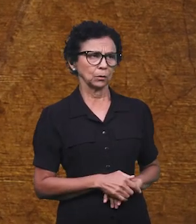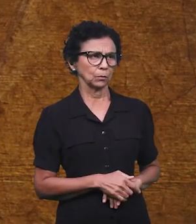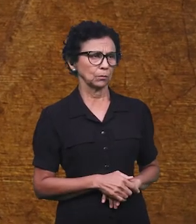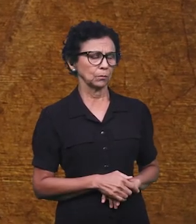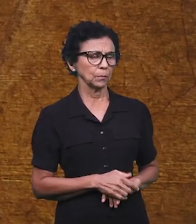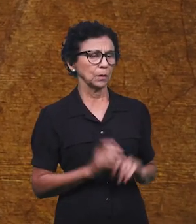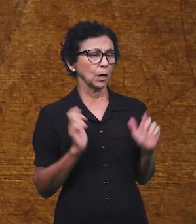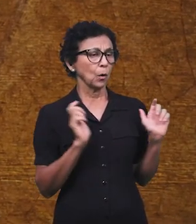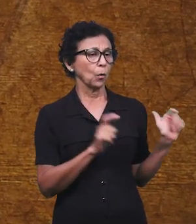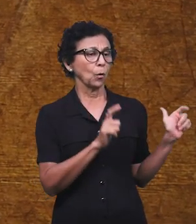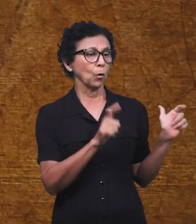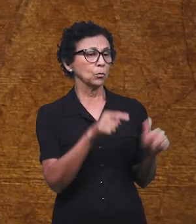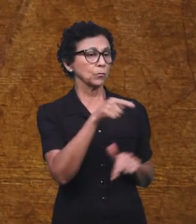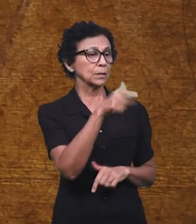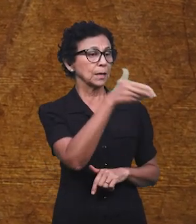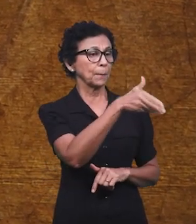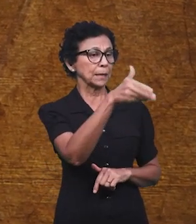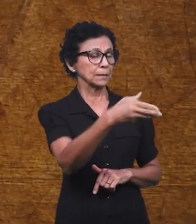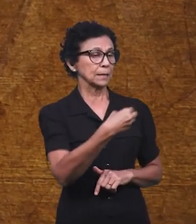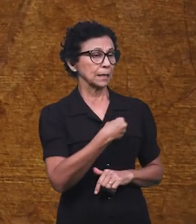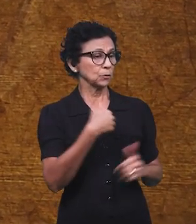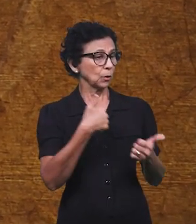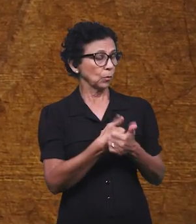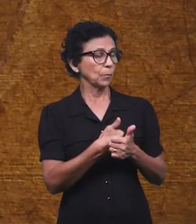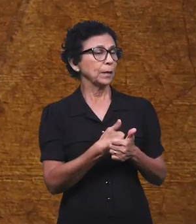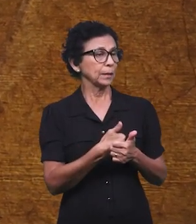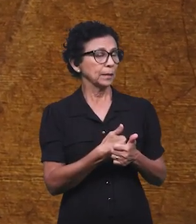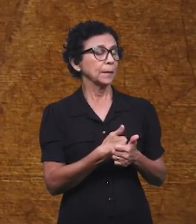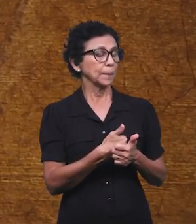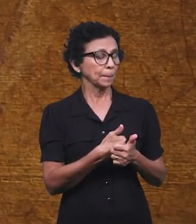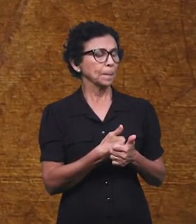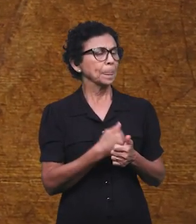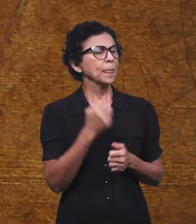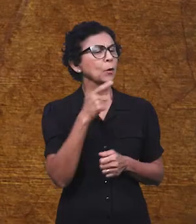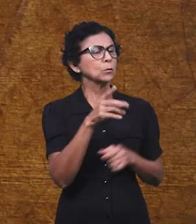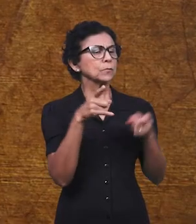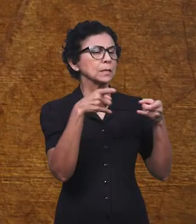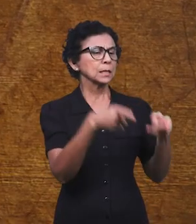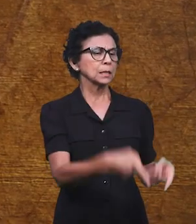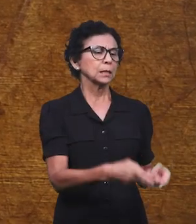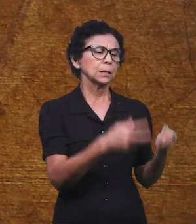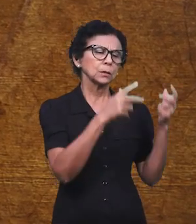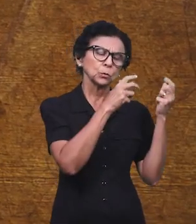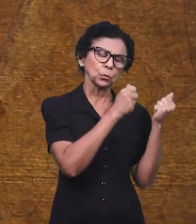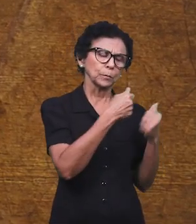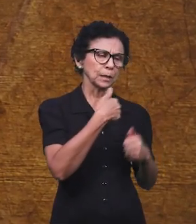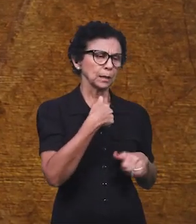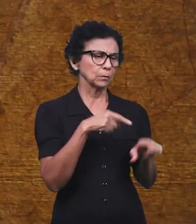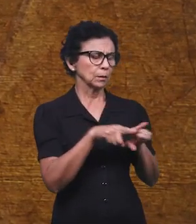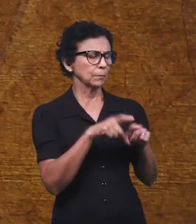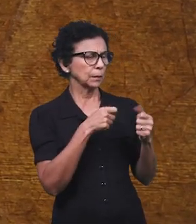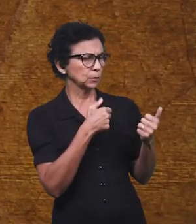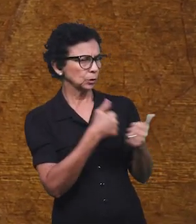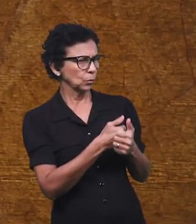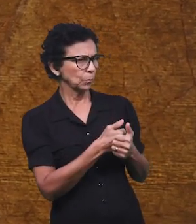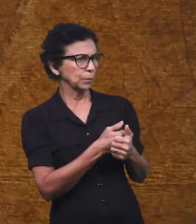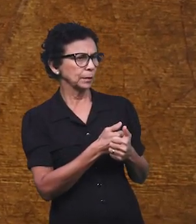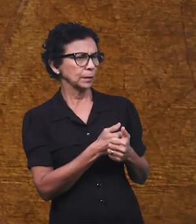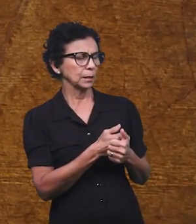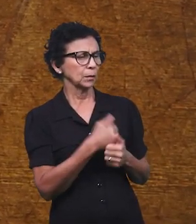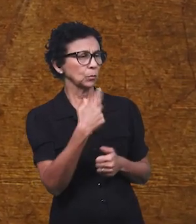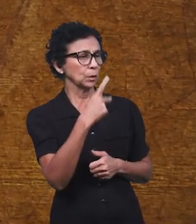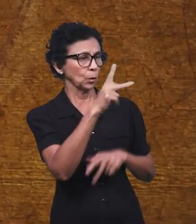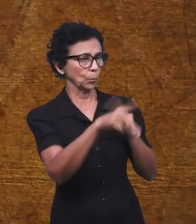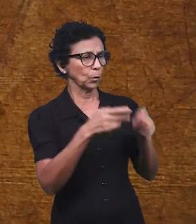porque aonde quer que tu fores, irei eu, e onde quer que pousares à noite, ali pousarei eu. O teu povo é o